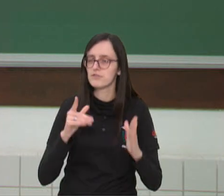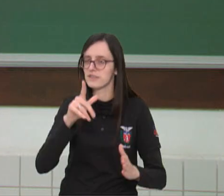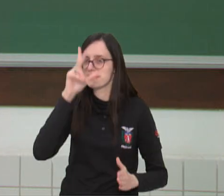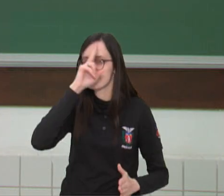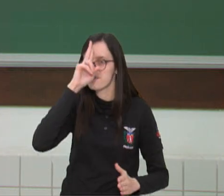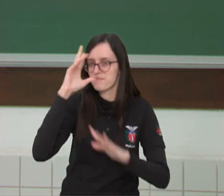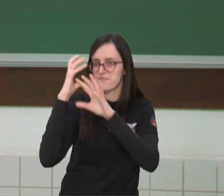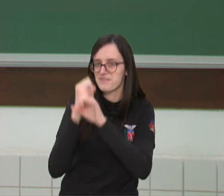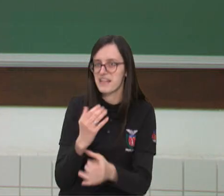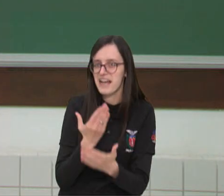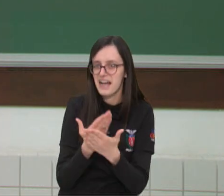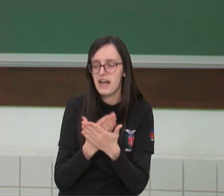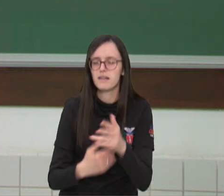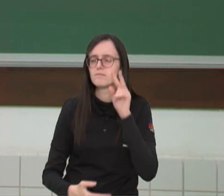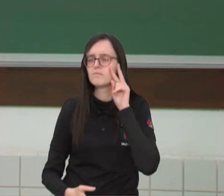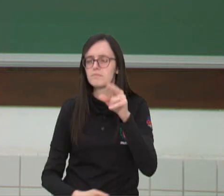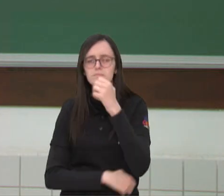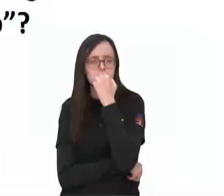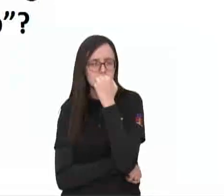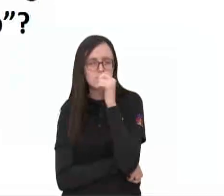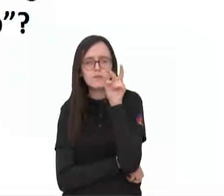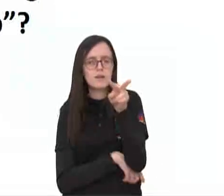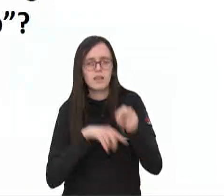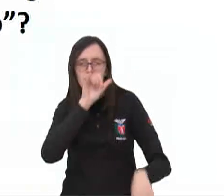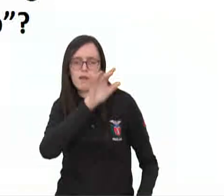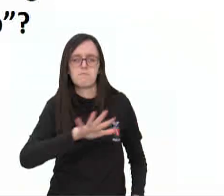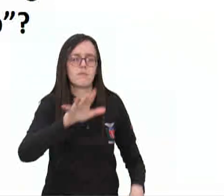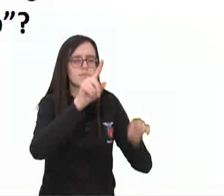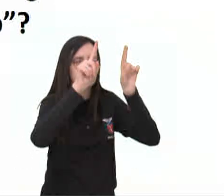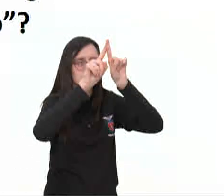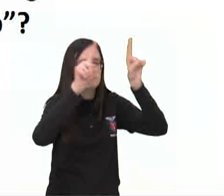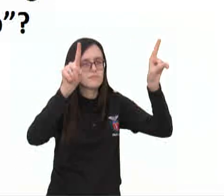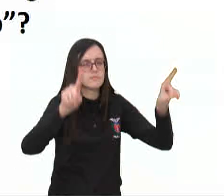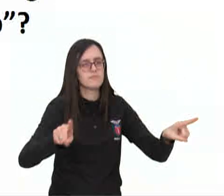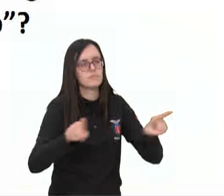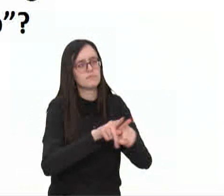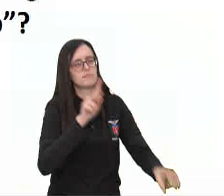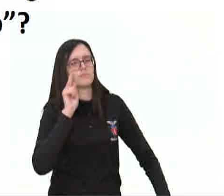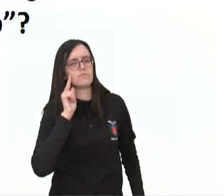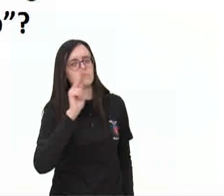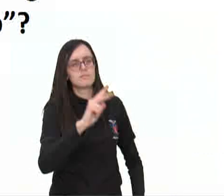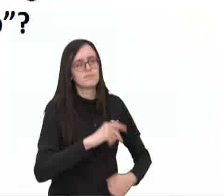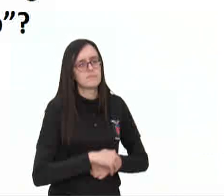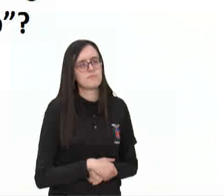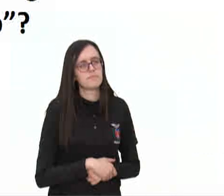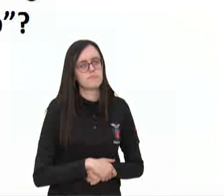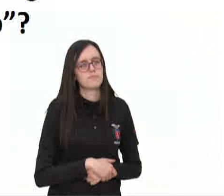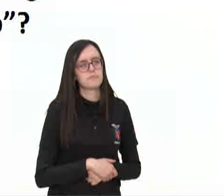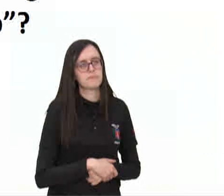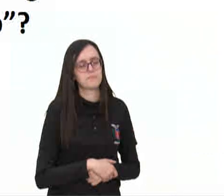das últimas aulas, dá uma boa olhada nessa imagem que aparece aí para você.